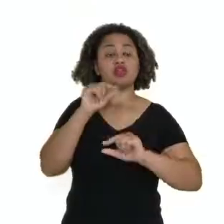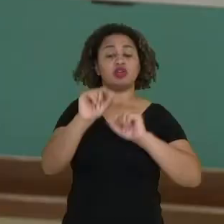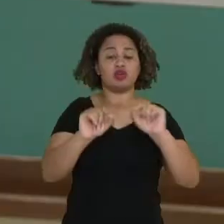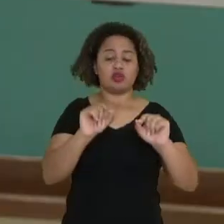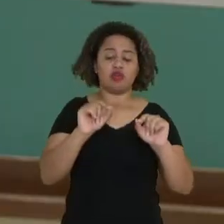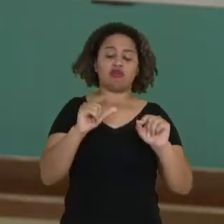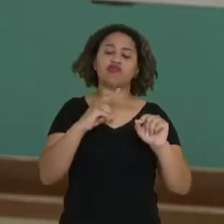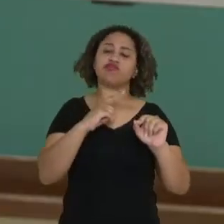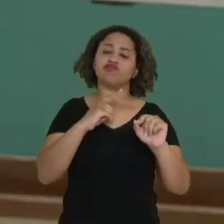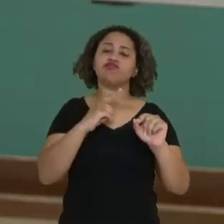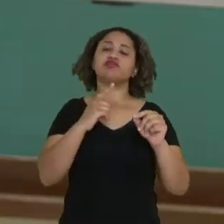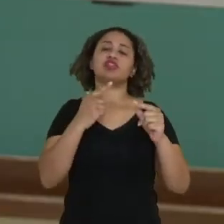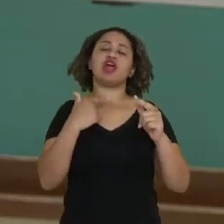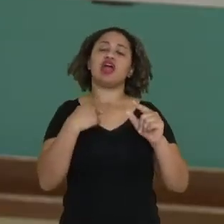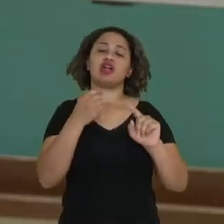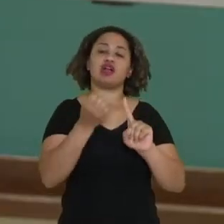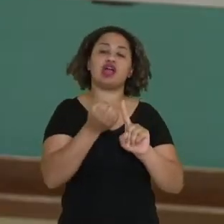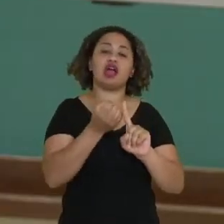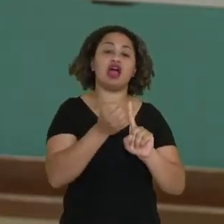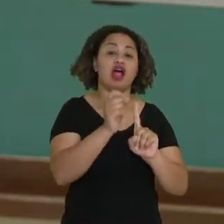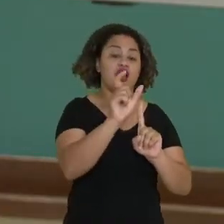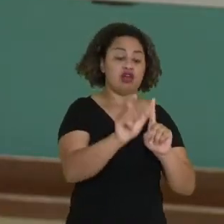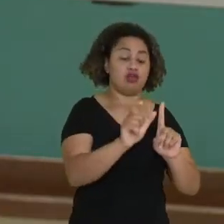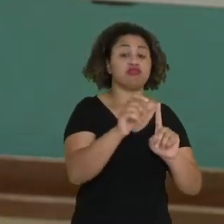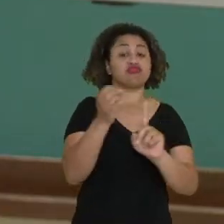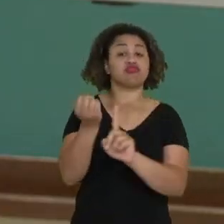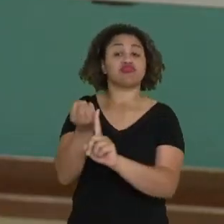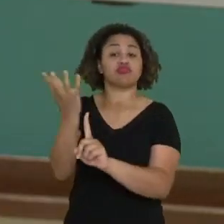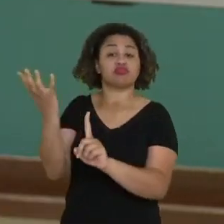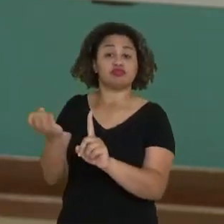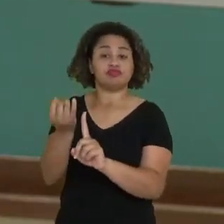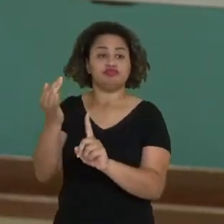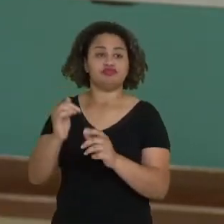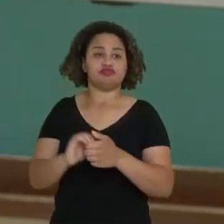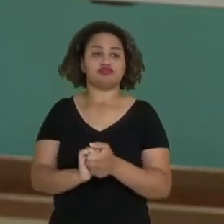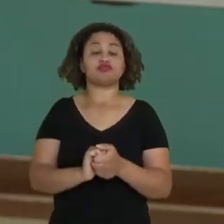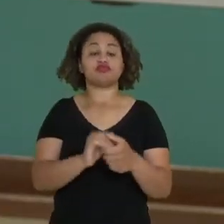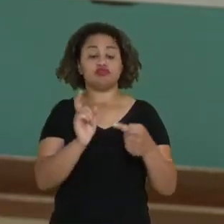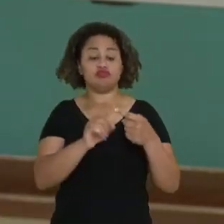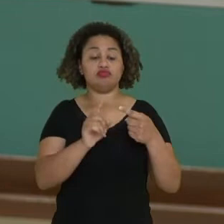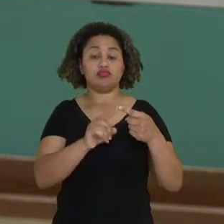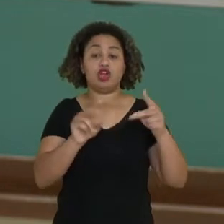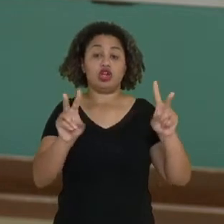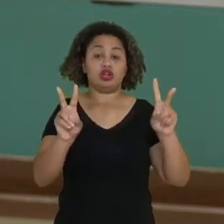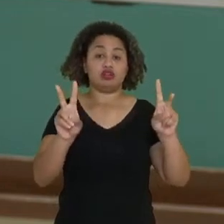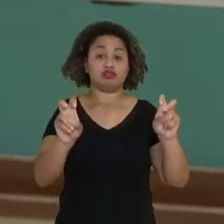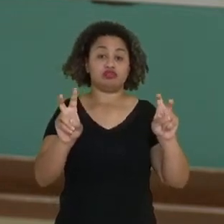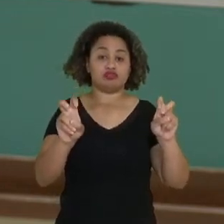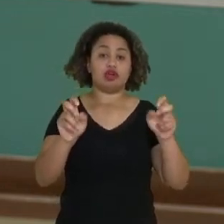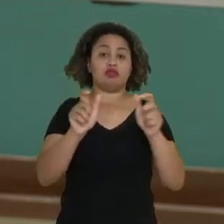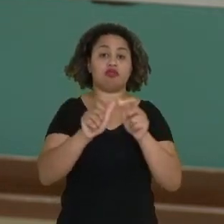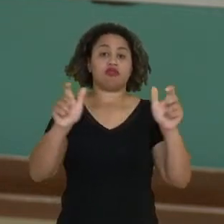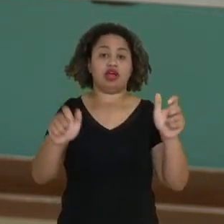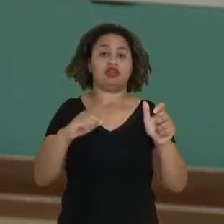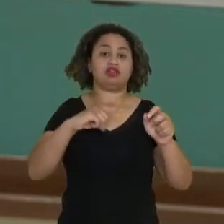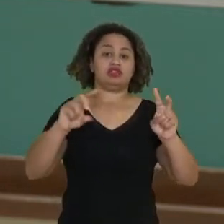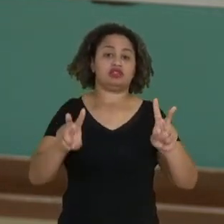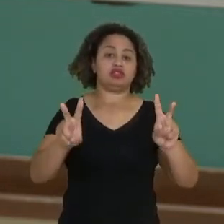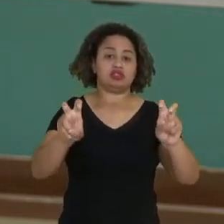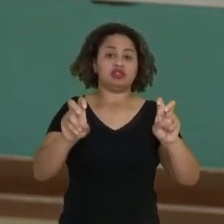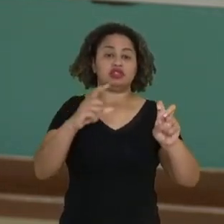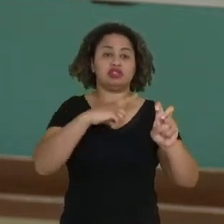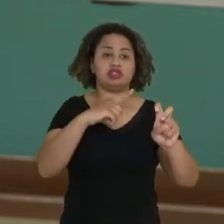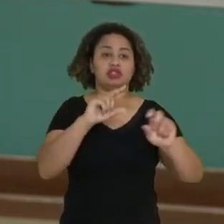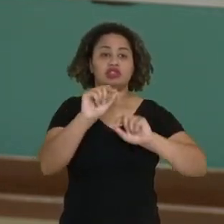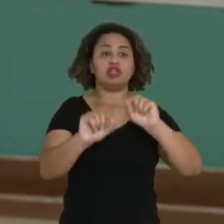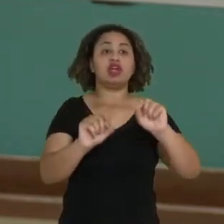tratativa da linguagem verbal e não verbal? O título, na maioria dos casos, possui um título que indica a